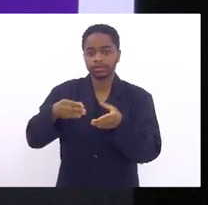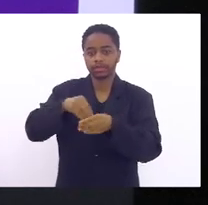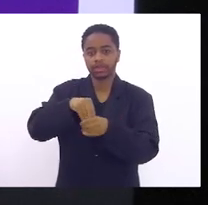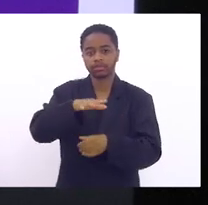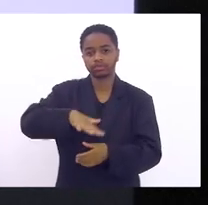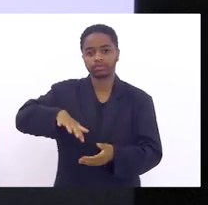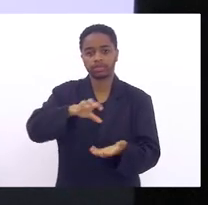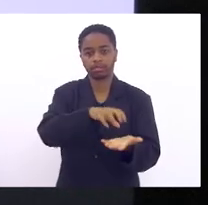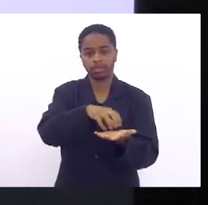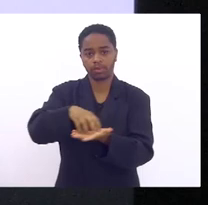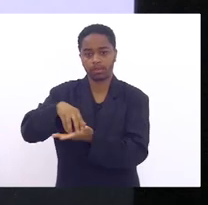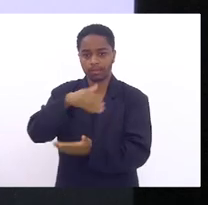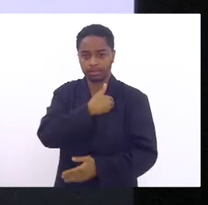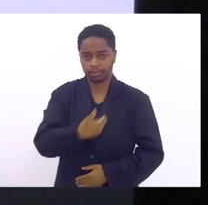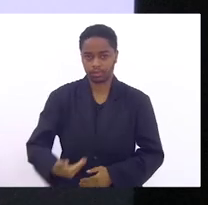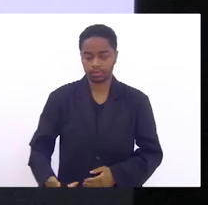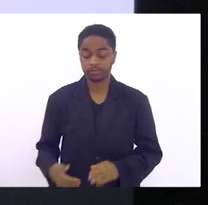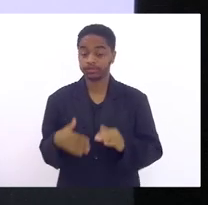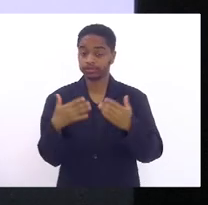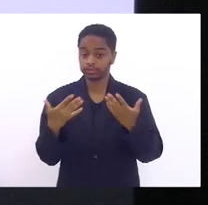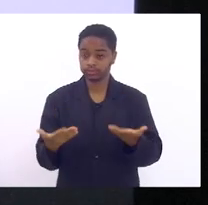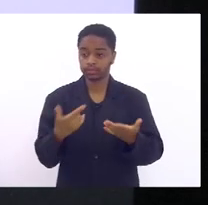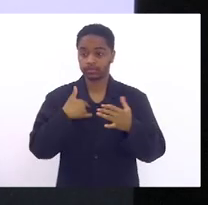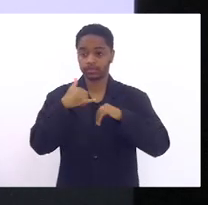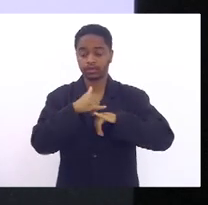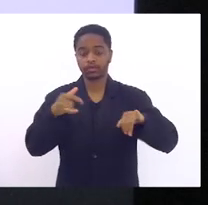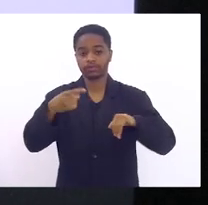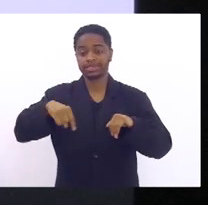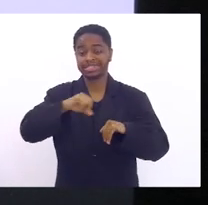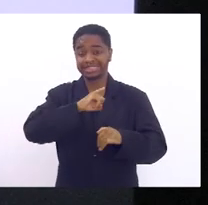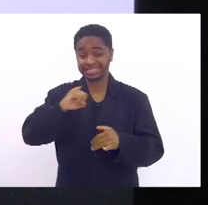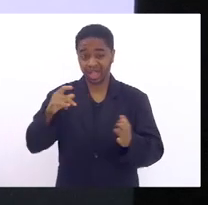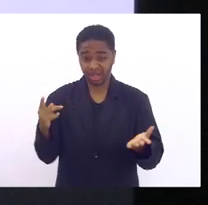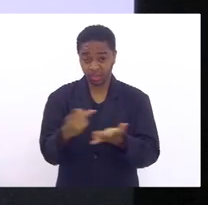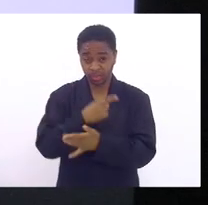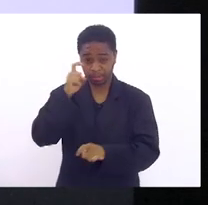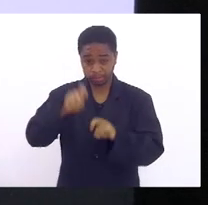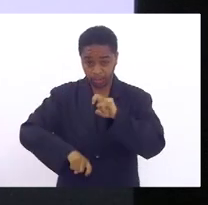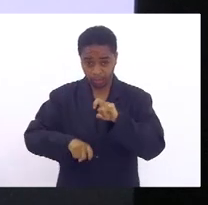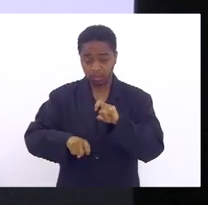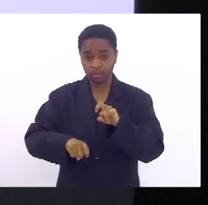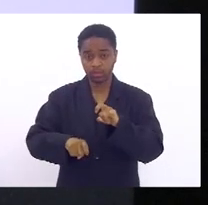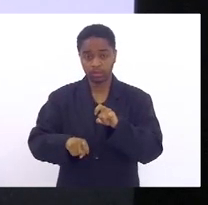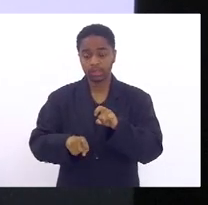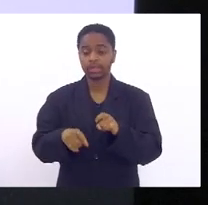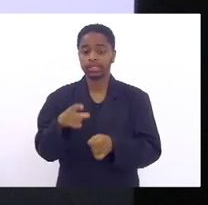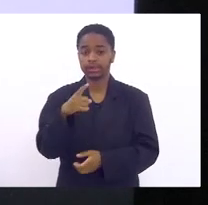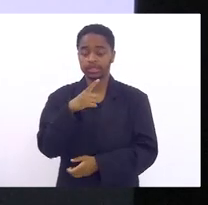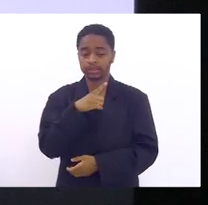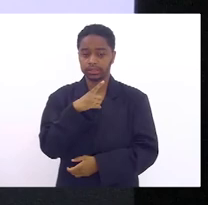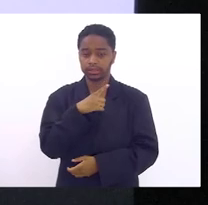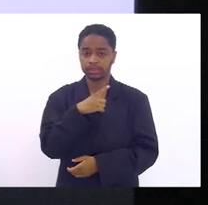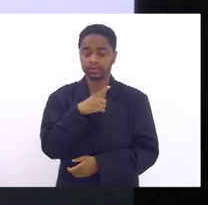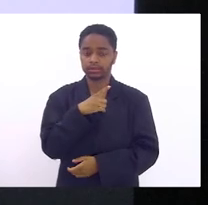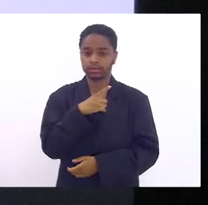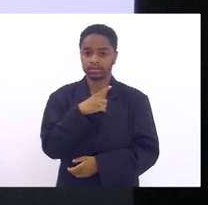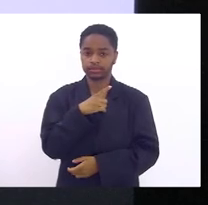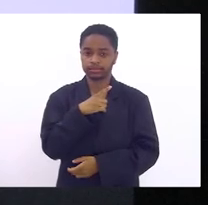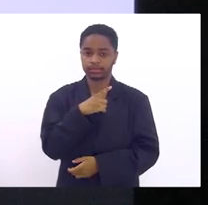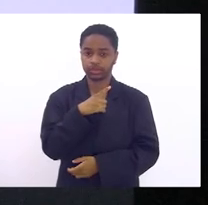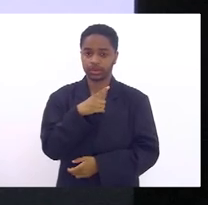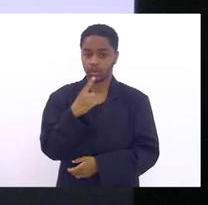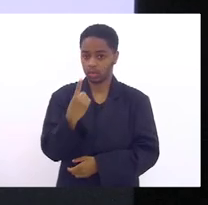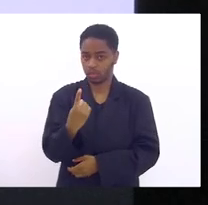públicos importante dizer que nos casos de estupro eh tivemos eh Enfim uma